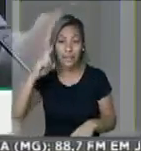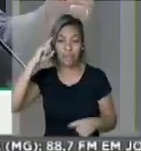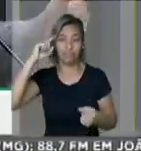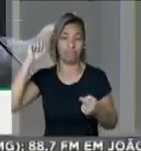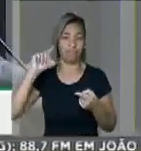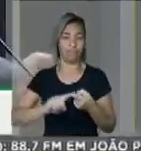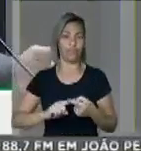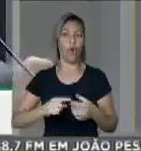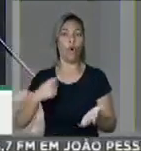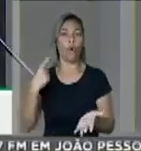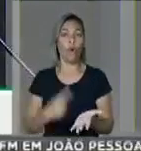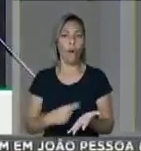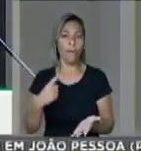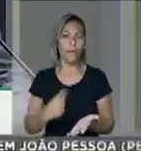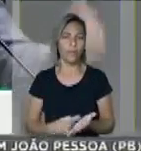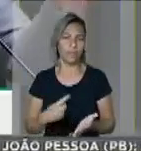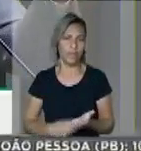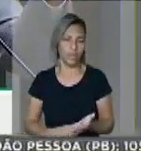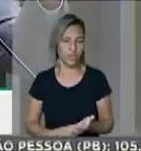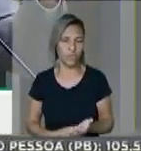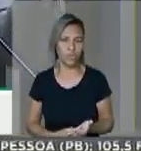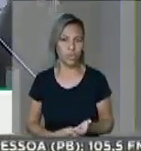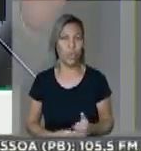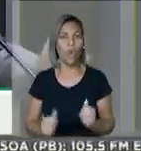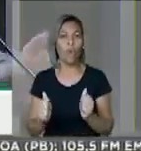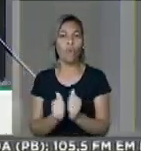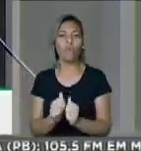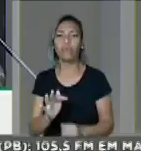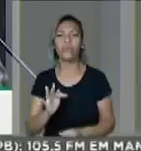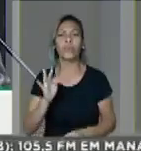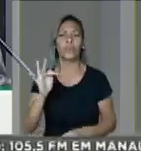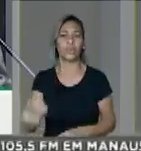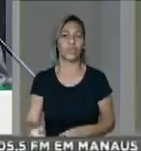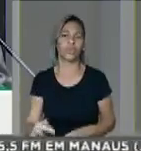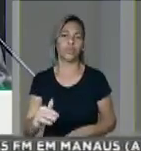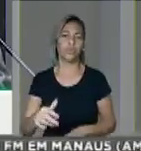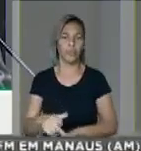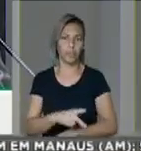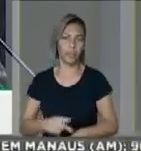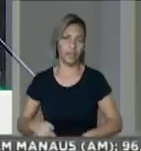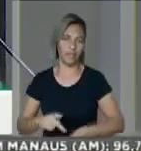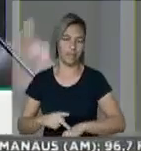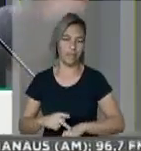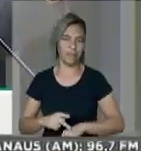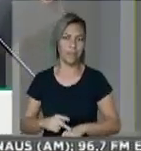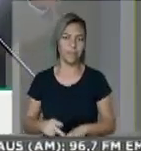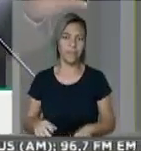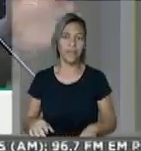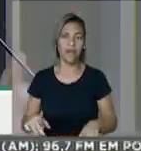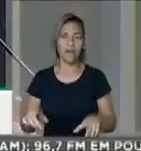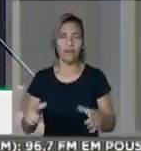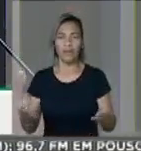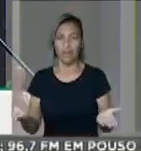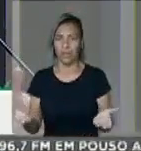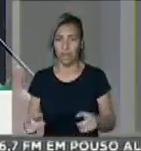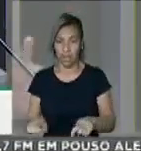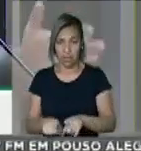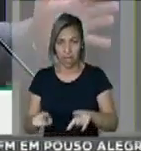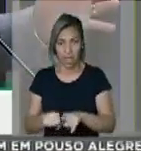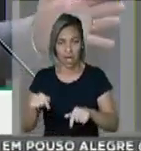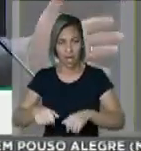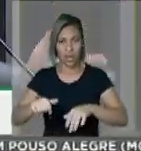lucidez, compromisso com o futuro do nosso país. E o